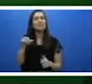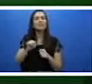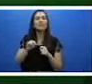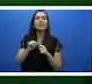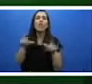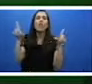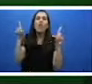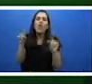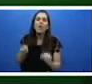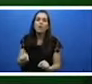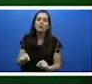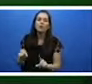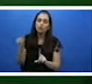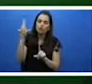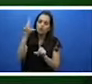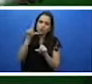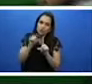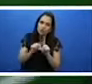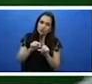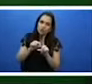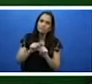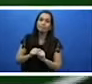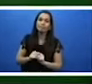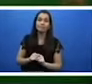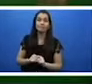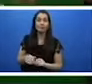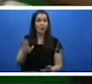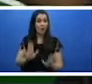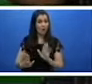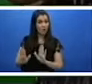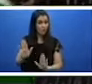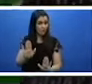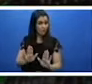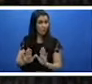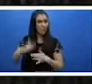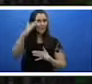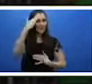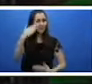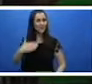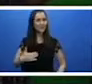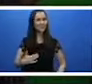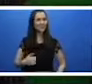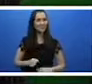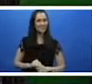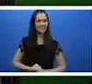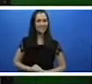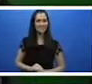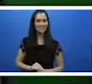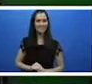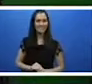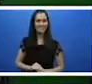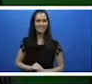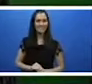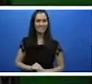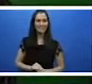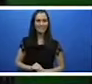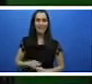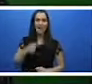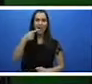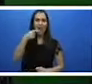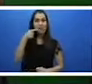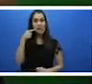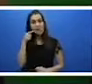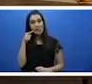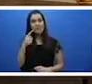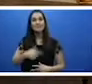diminuir e controlar a temperatura do corpo. Então, eles controlam a temperatura do corpo com isso, colocando a